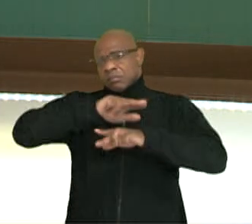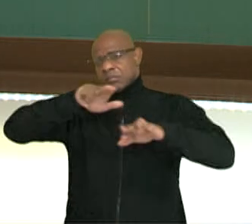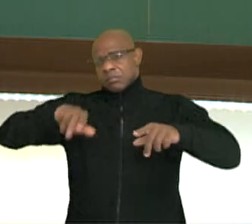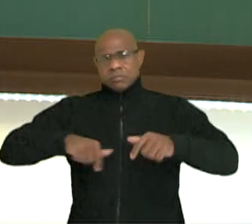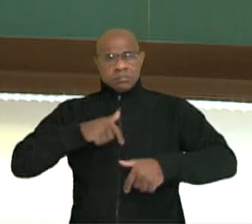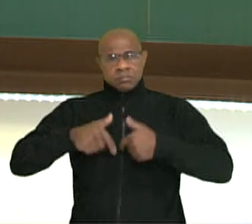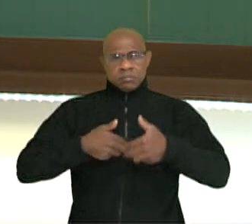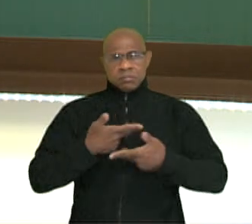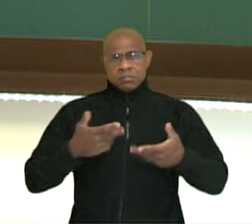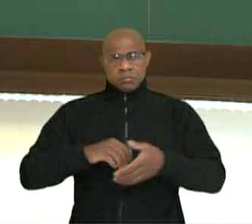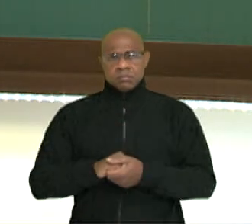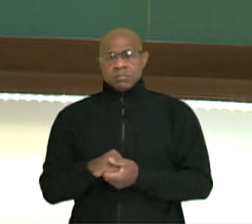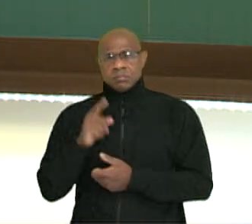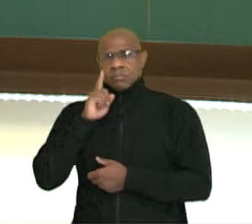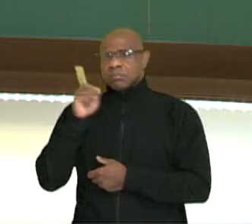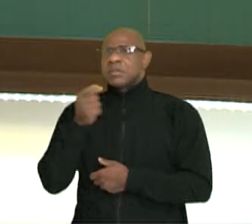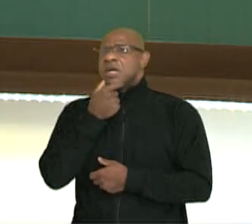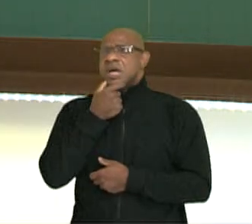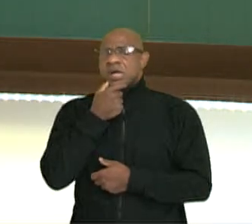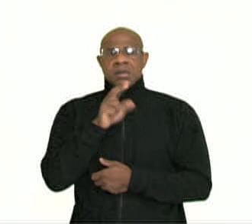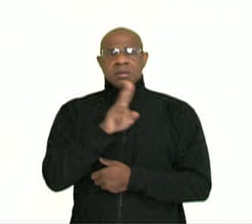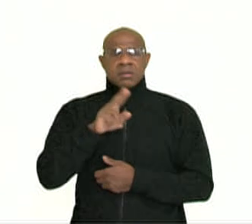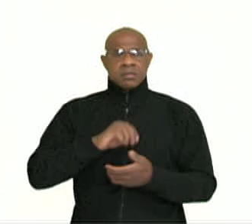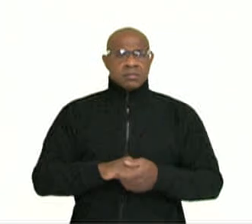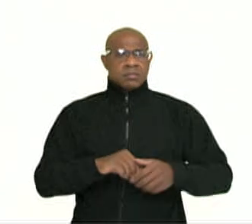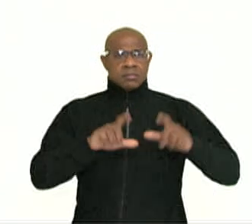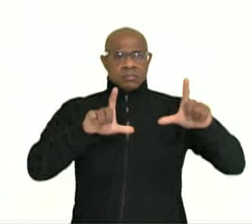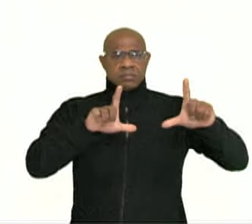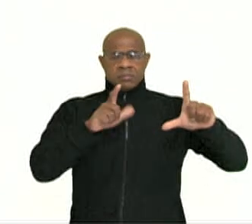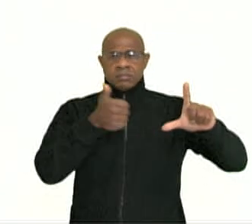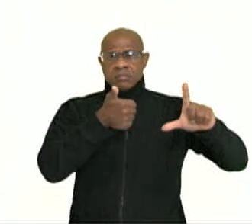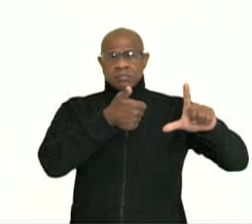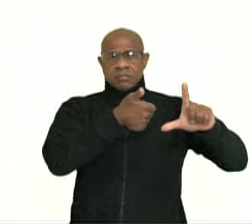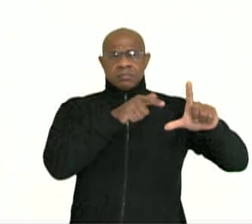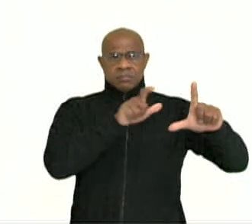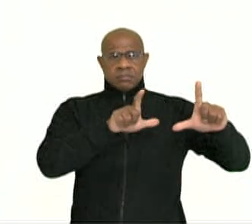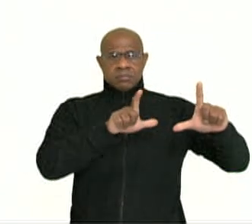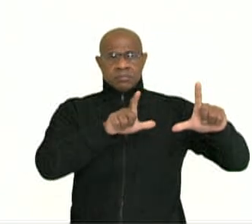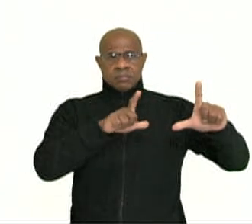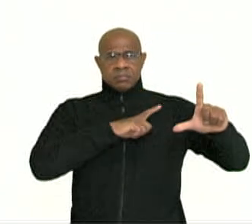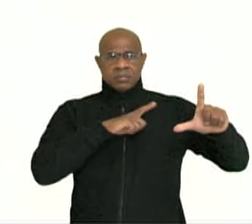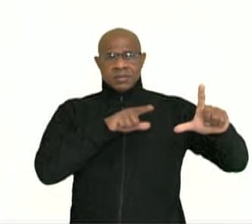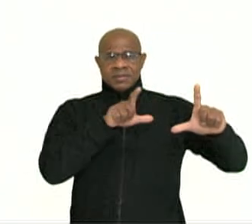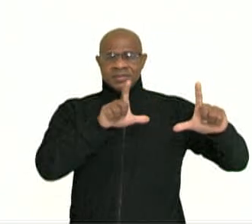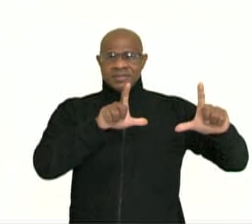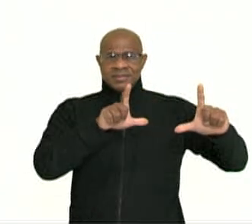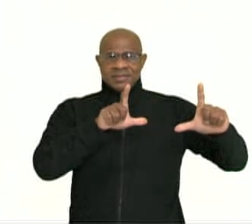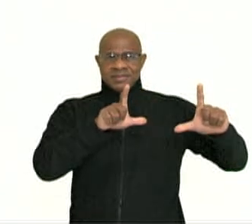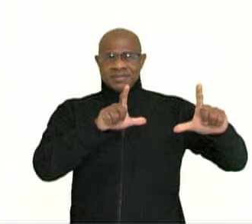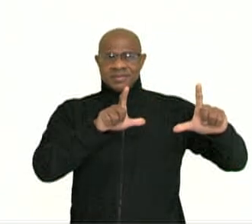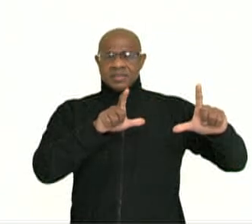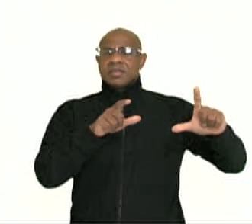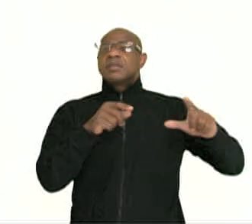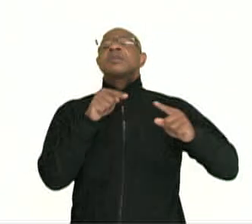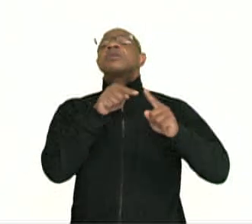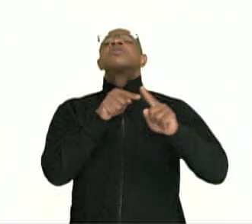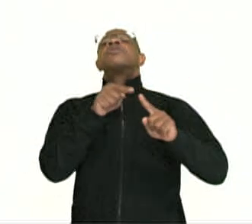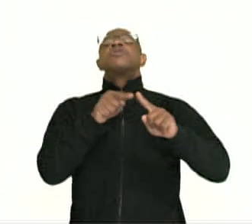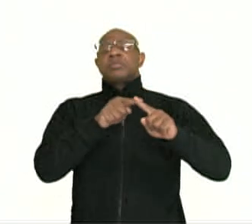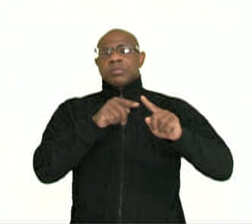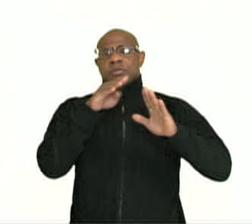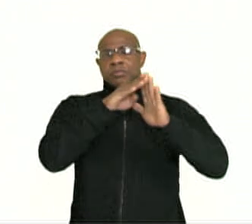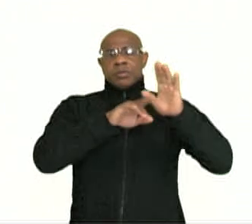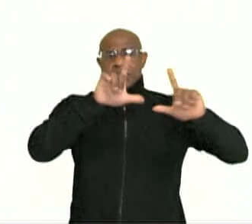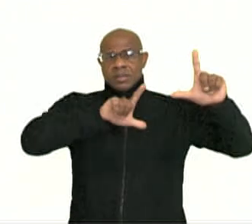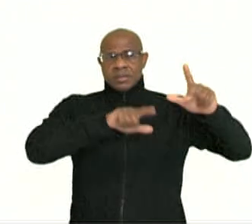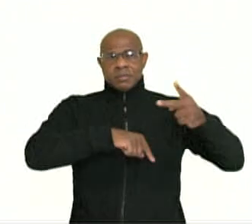Você lembra o nome delas em inglês? Então vamos lá. Na primeira eu tenho lá o Bob Esponja. Que tipo de programa é esse?